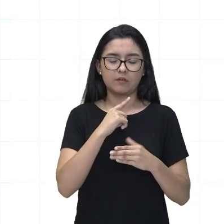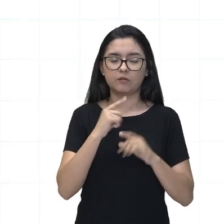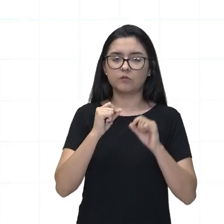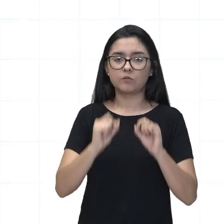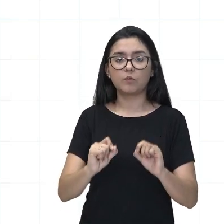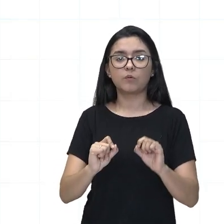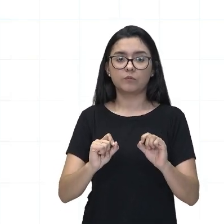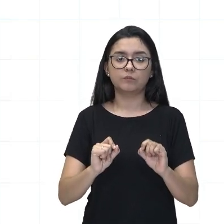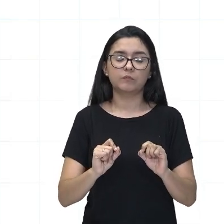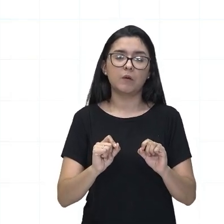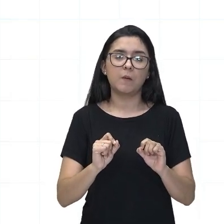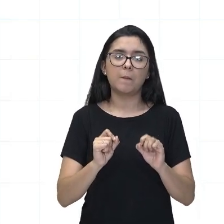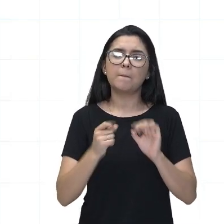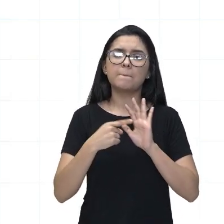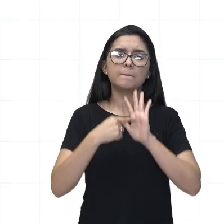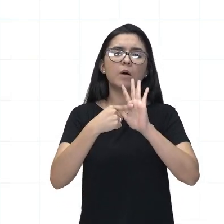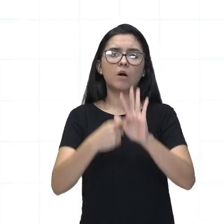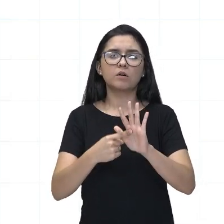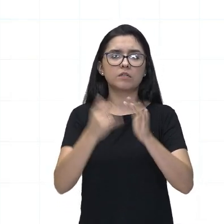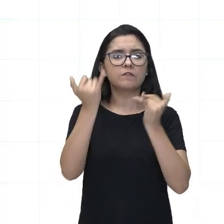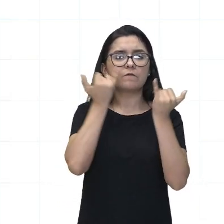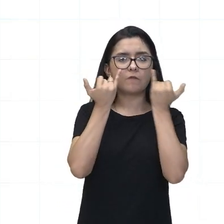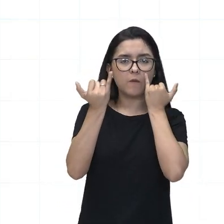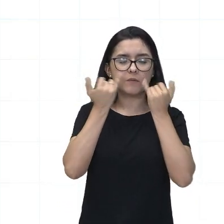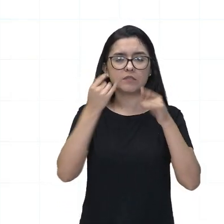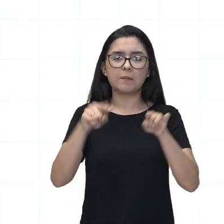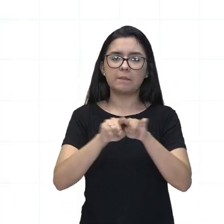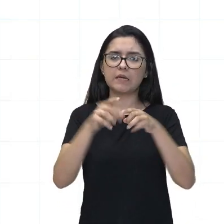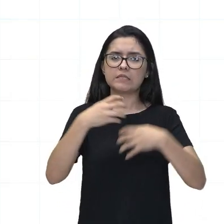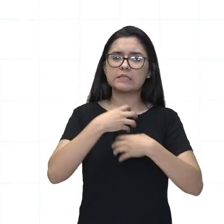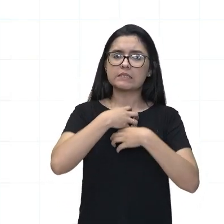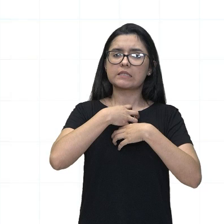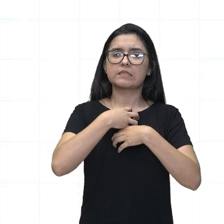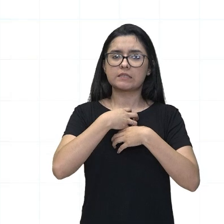comportamento, transmite mensagens e sensações.